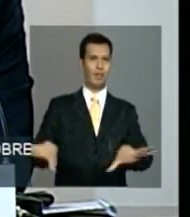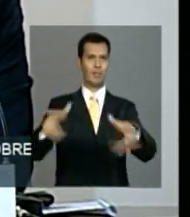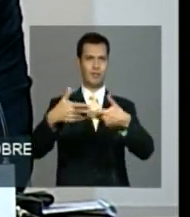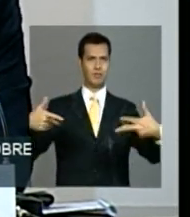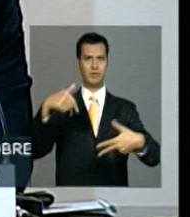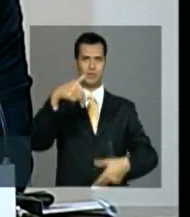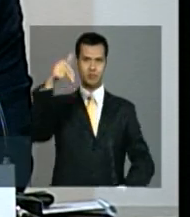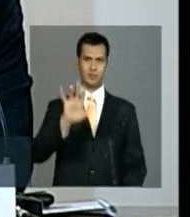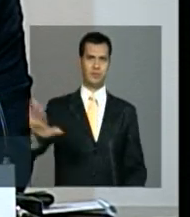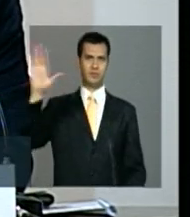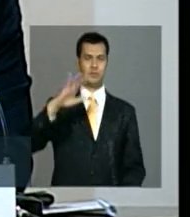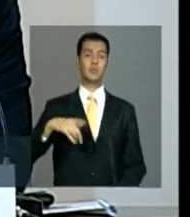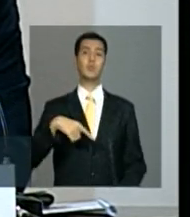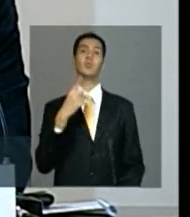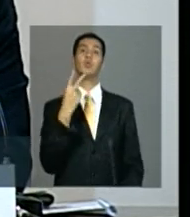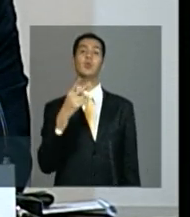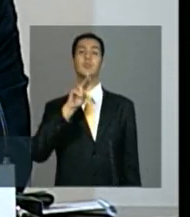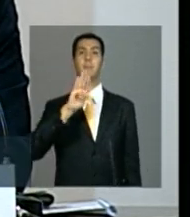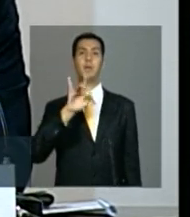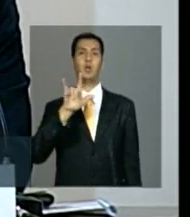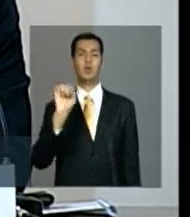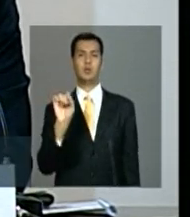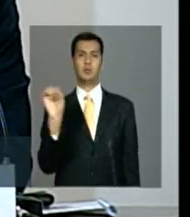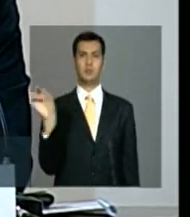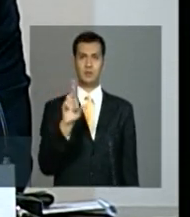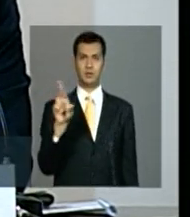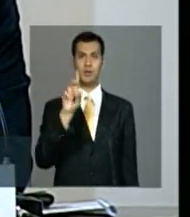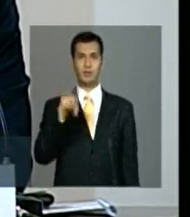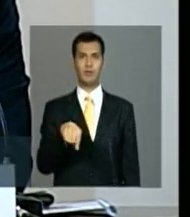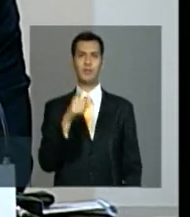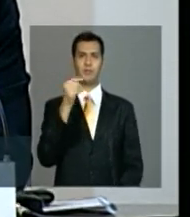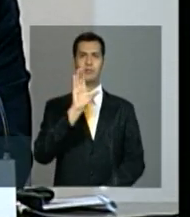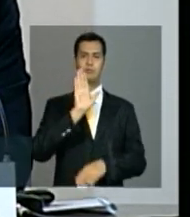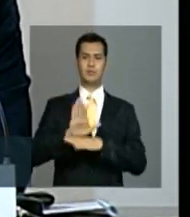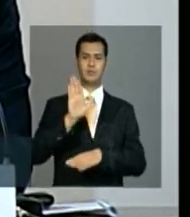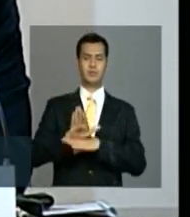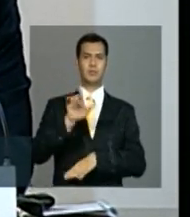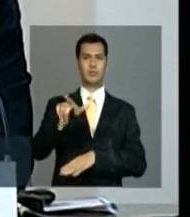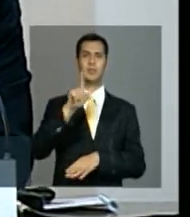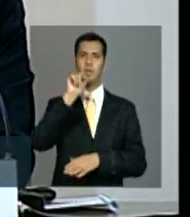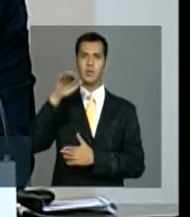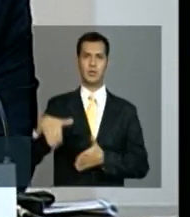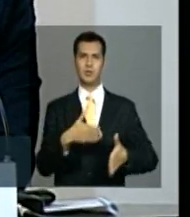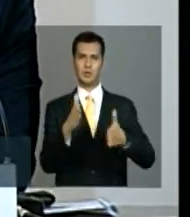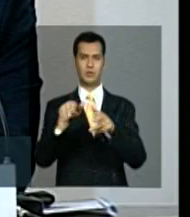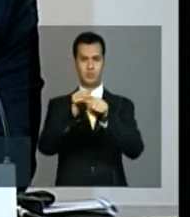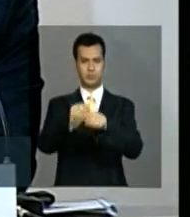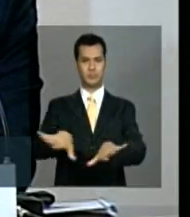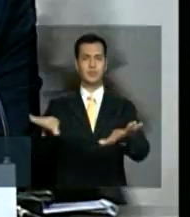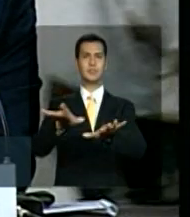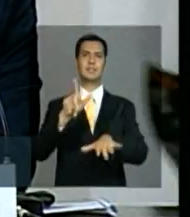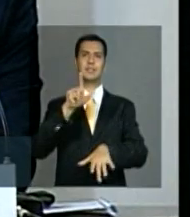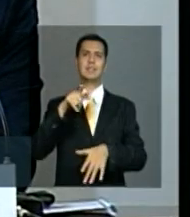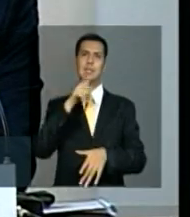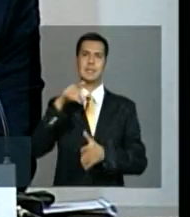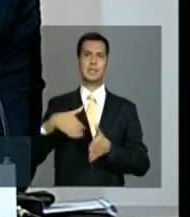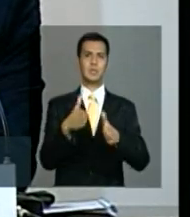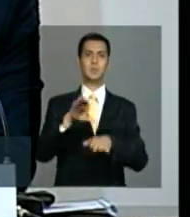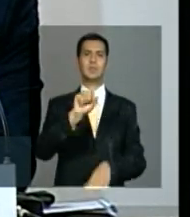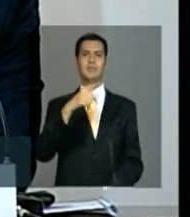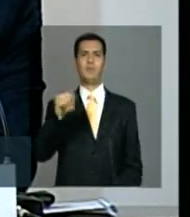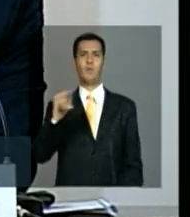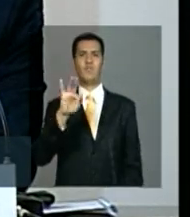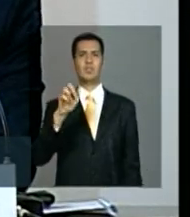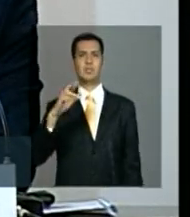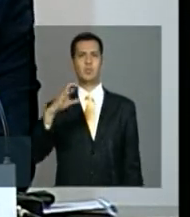meio 2 bilhões foram alocados à obra da transposição do São Francisco e 5 bilhões foi